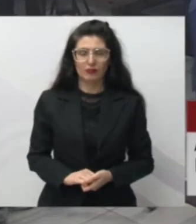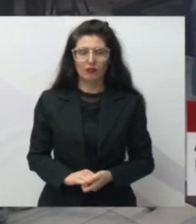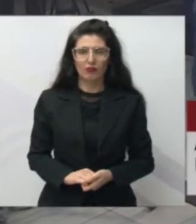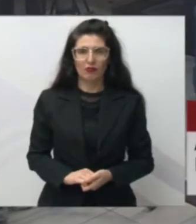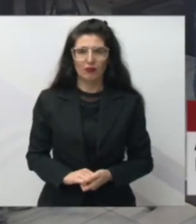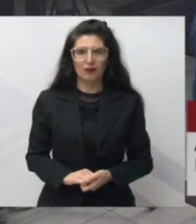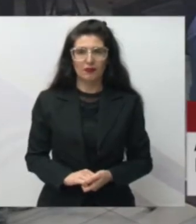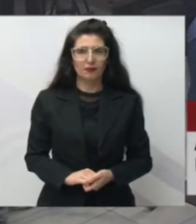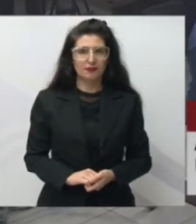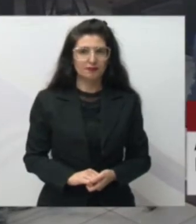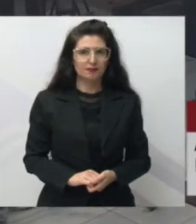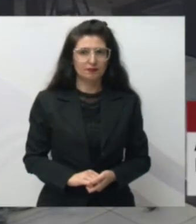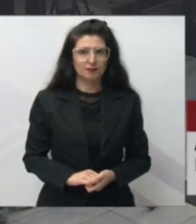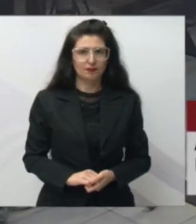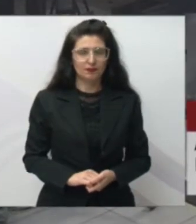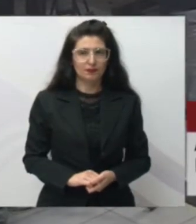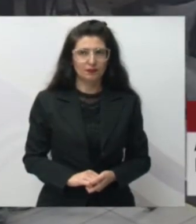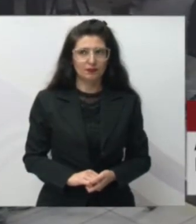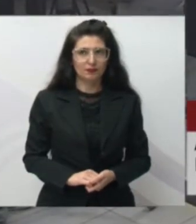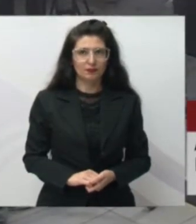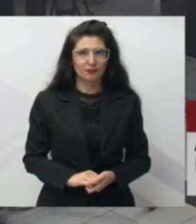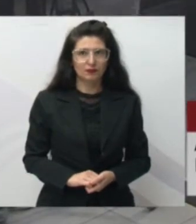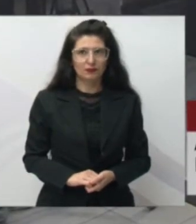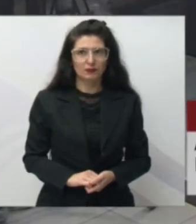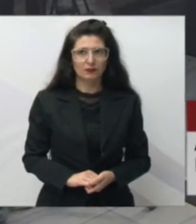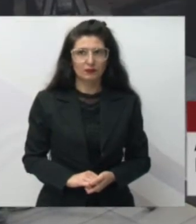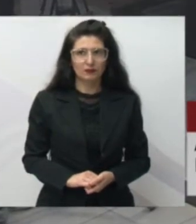O original.